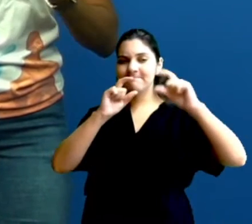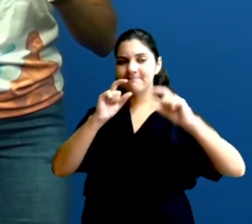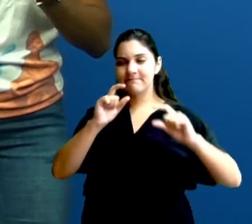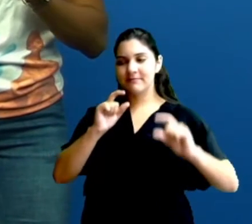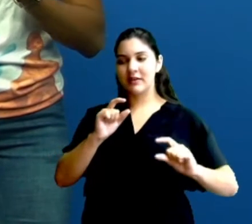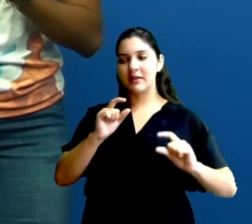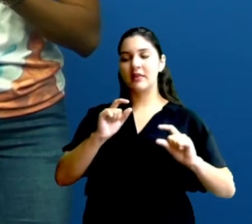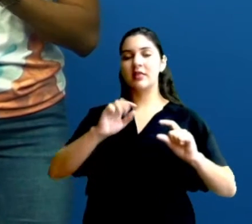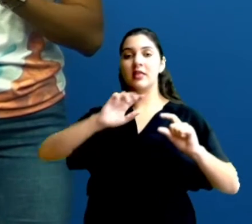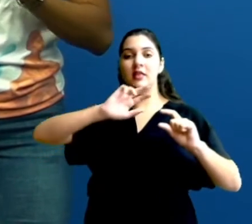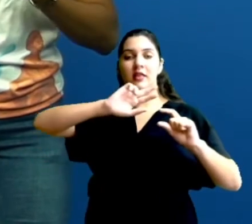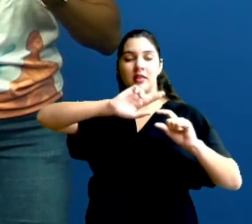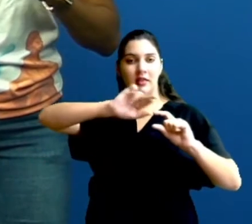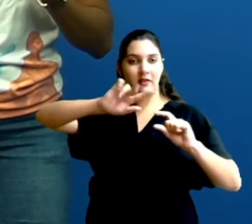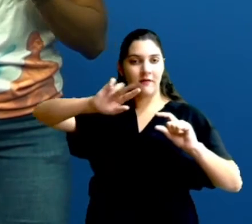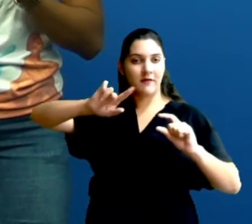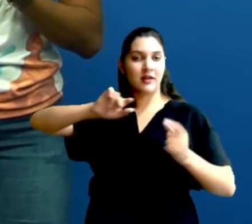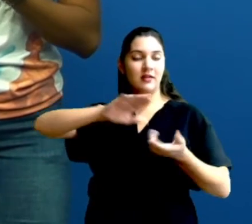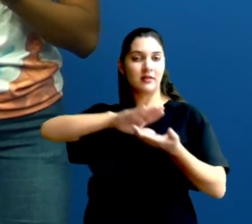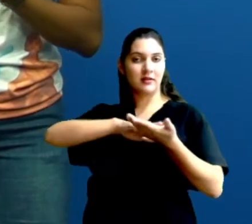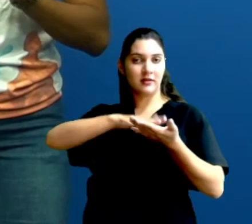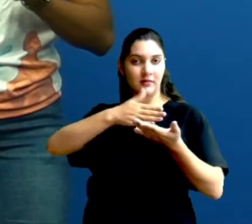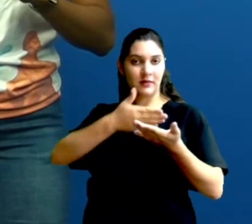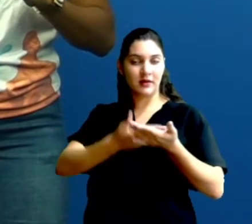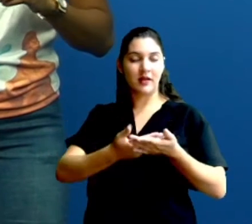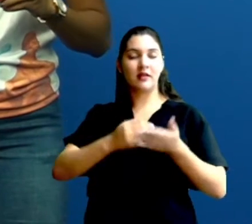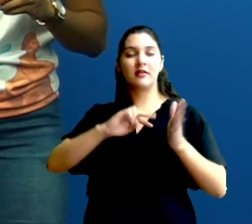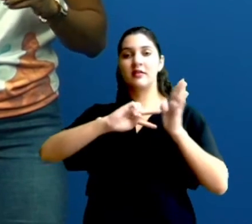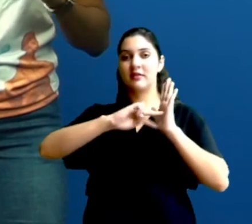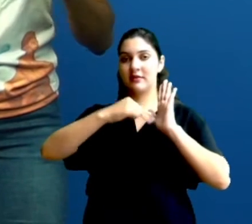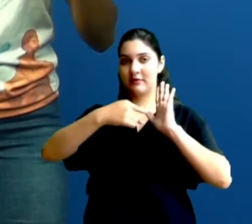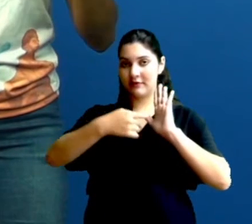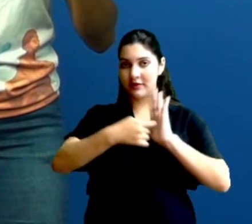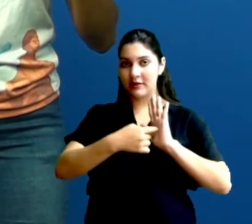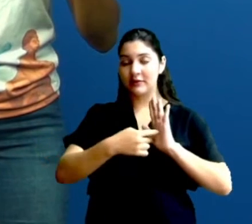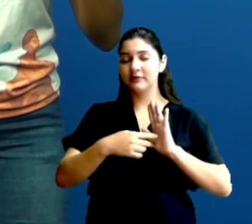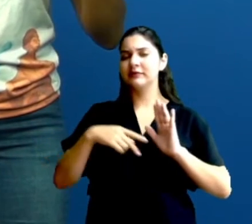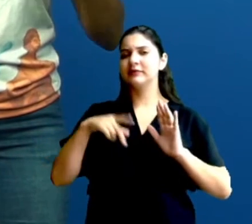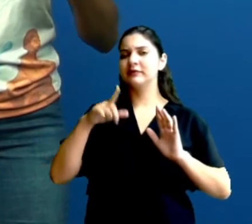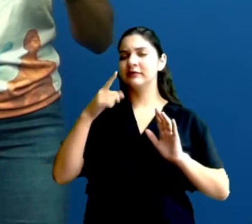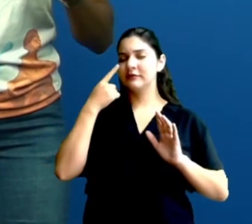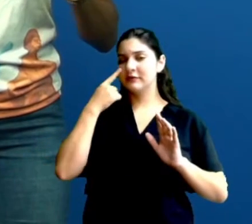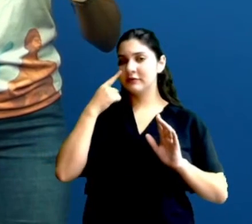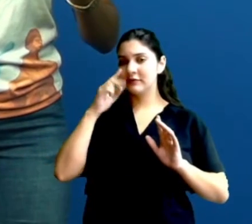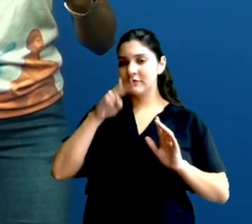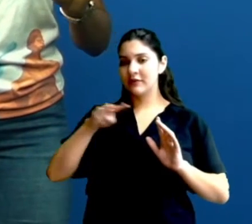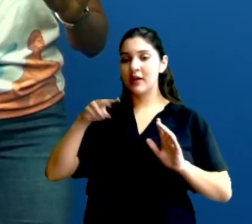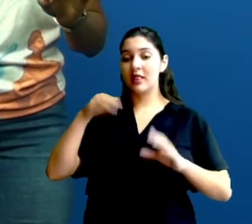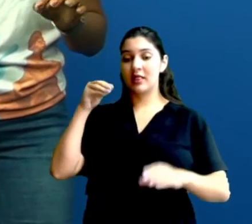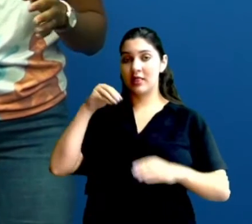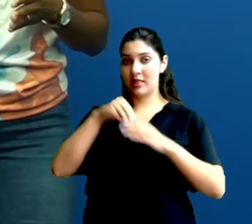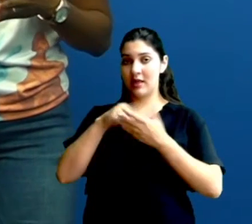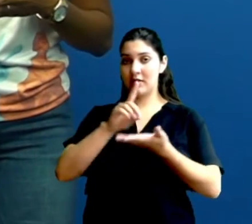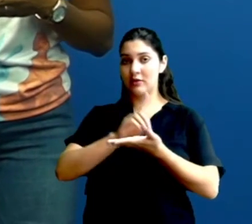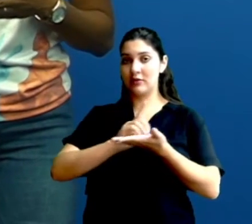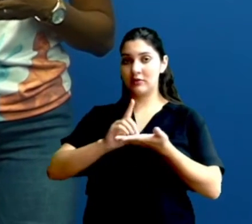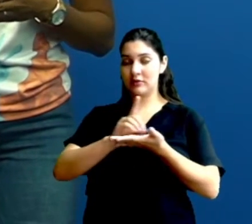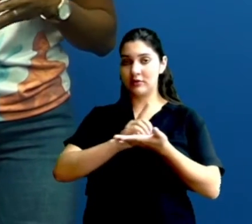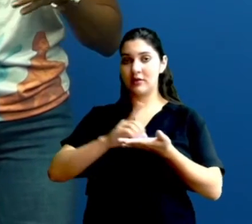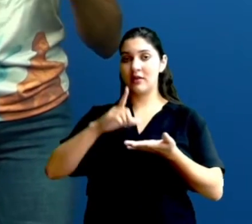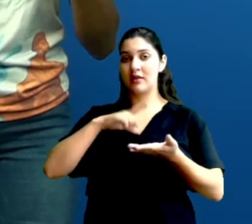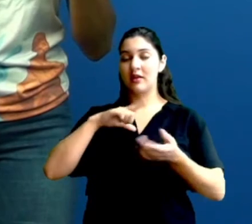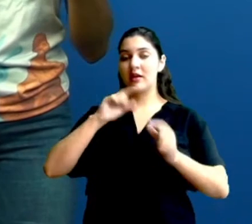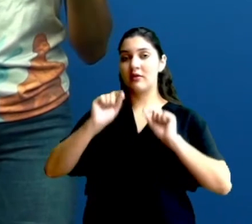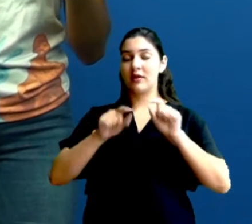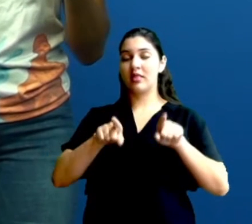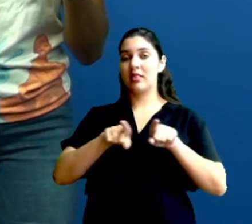aí de várias outras interpretações, de vários outros significados. E aí você vai ver que dentro do dicionário você